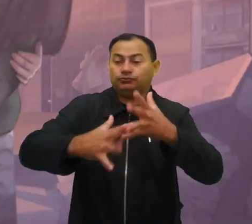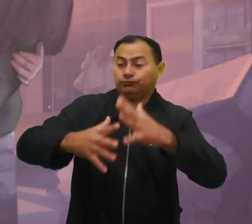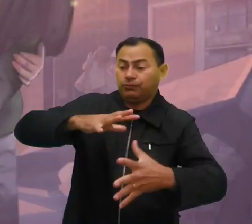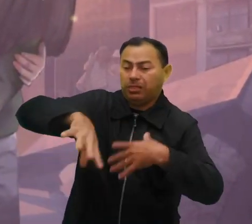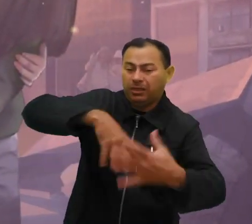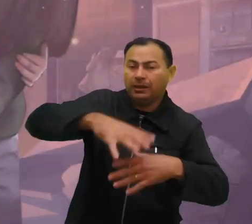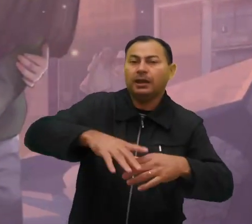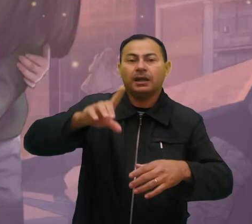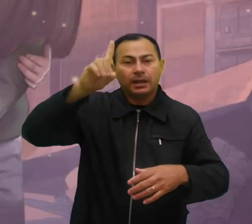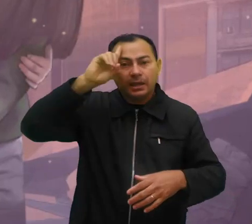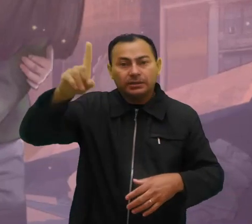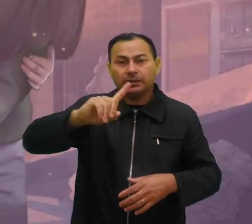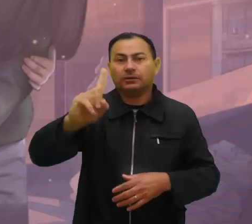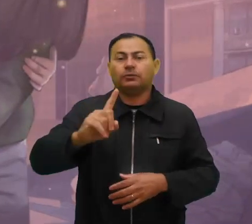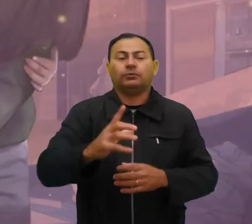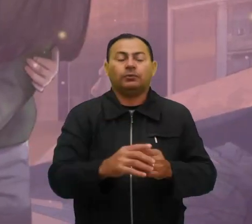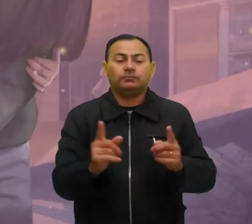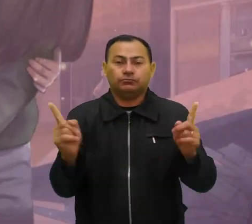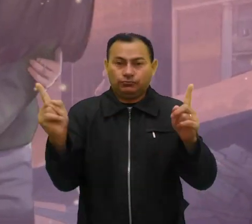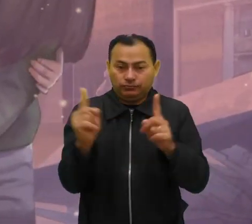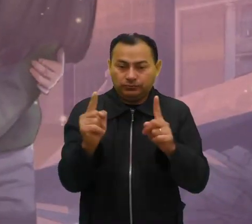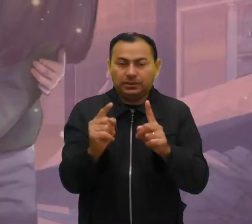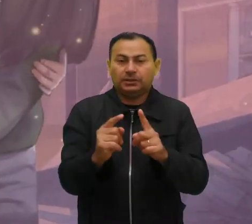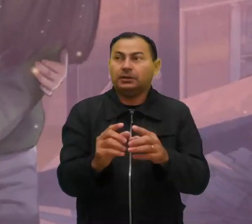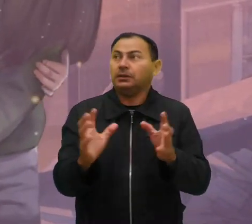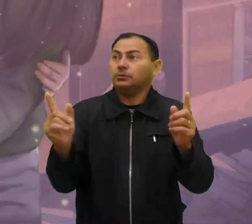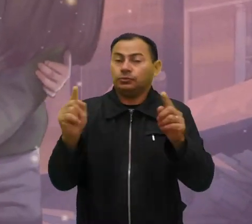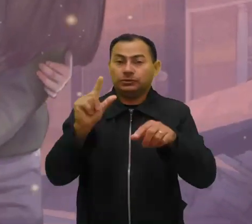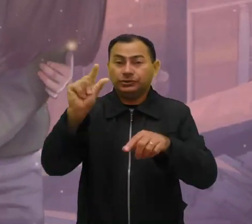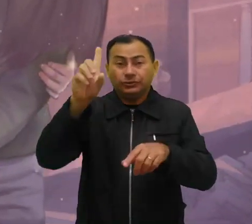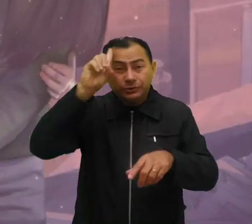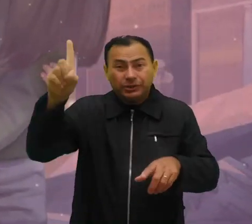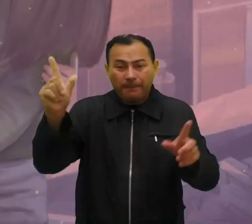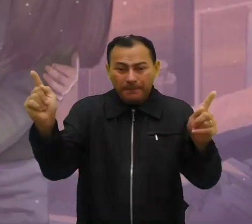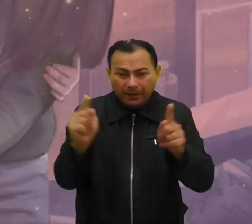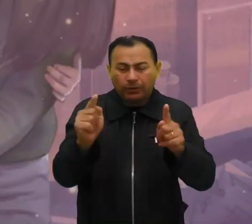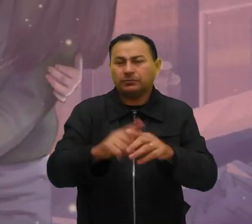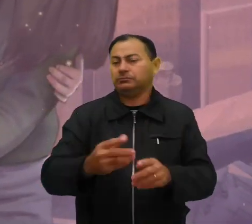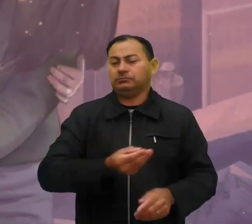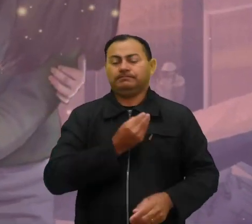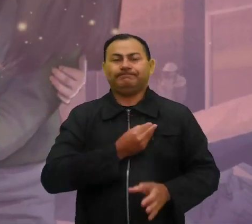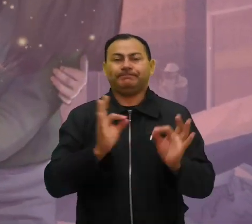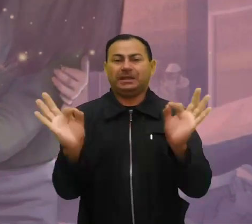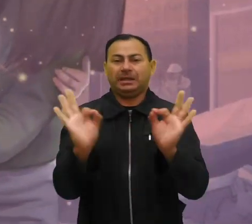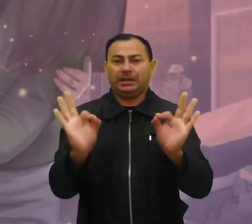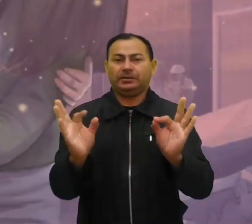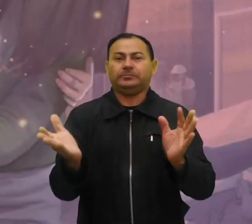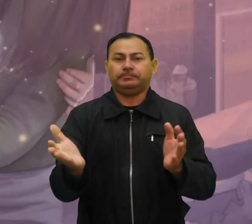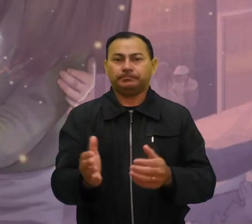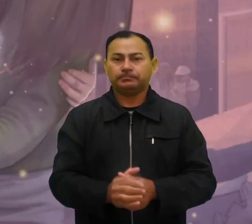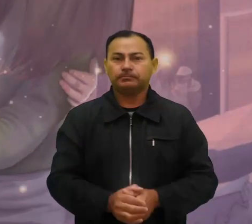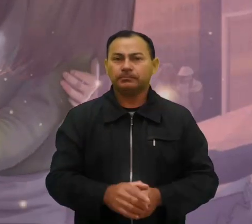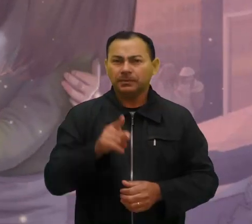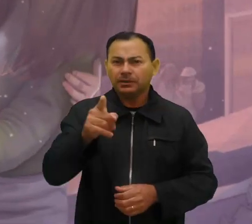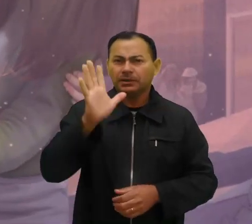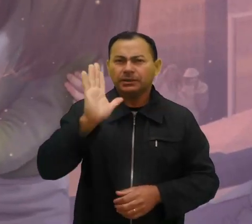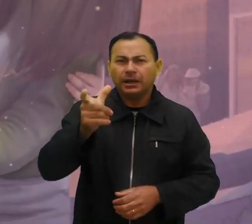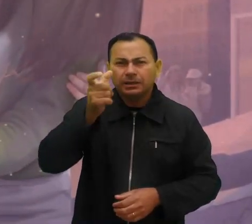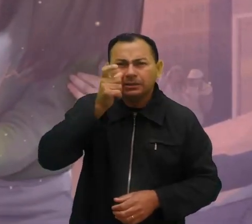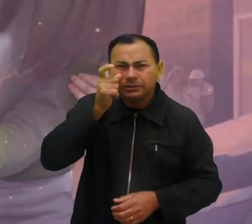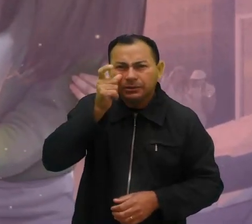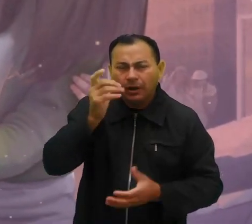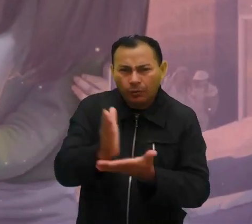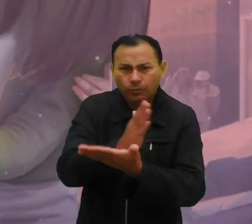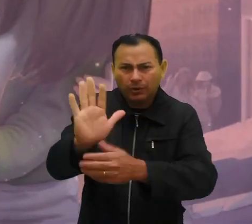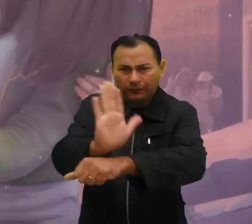se aqueles dias não fossem encurtados milagrosamente, não sobreviveria ninguém. Você já assistiu a